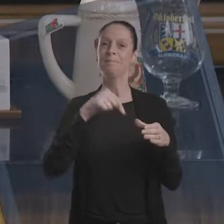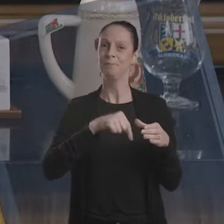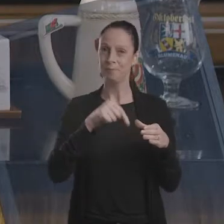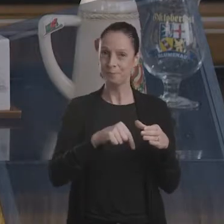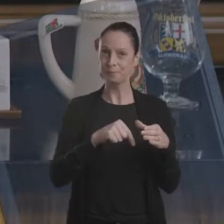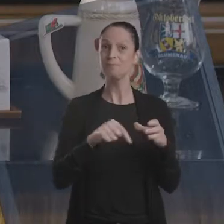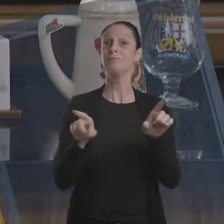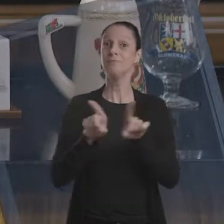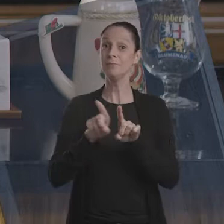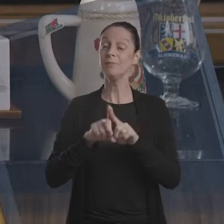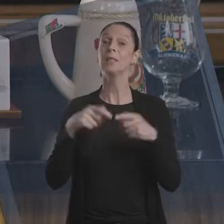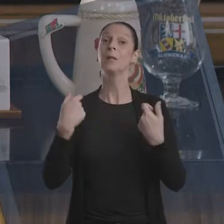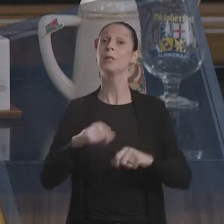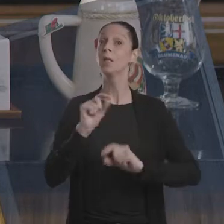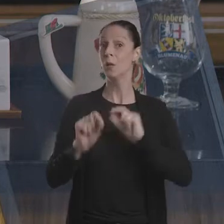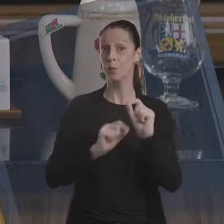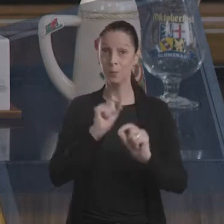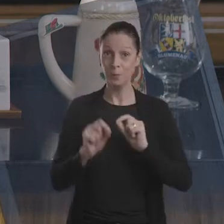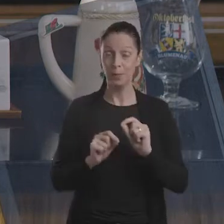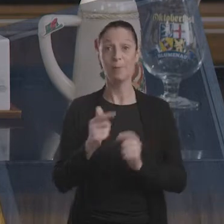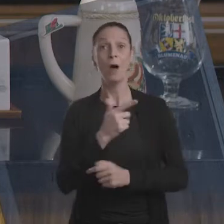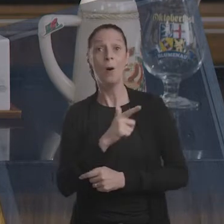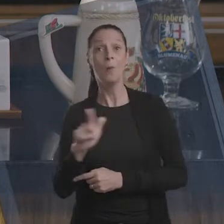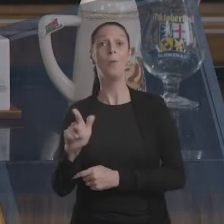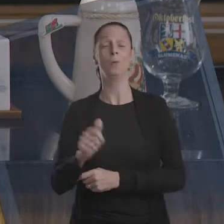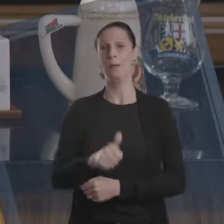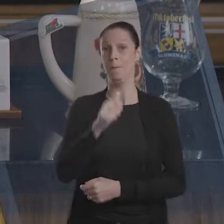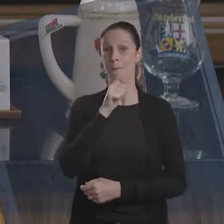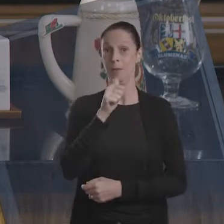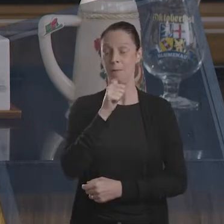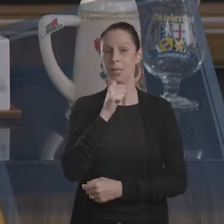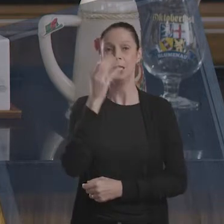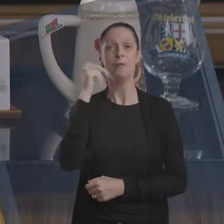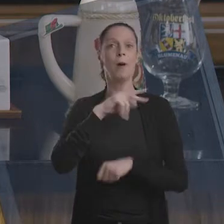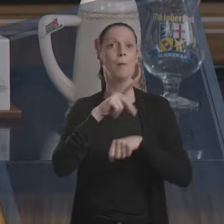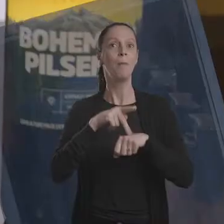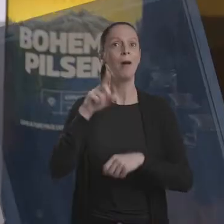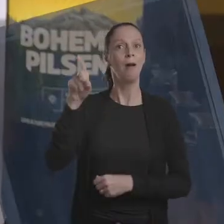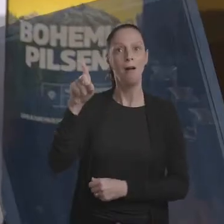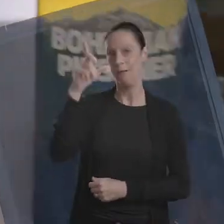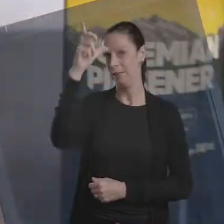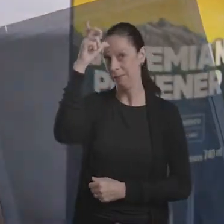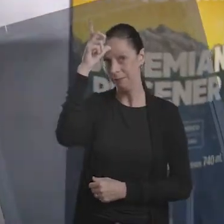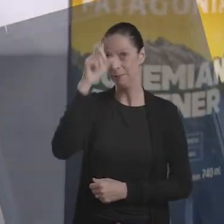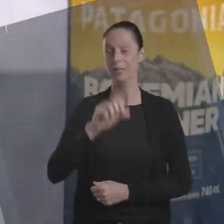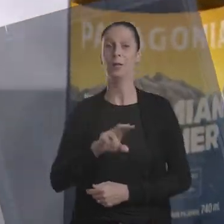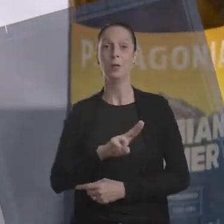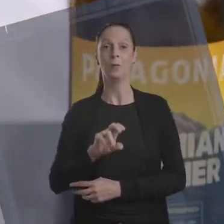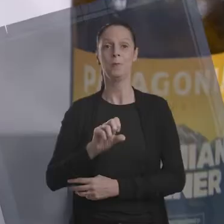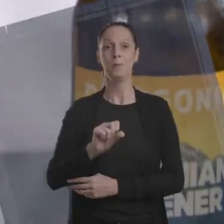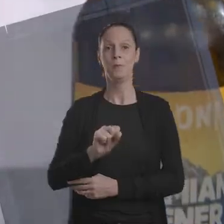E aí a gente também vai precisar de uma bebida muito popular na Alemanha, o Steinegger.